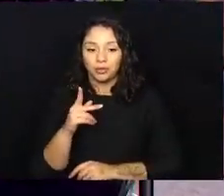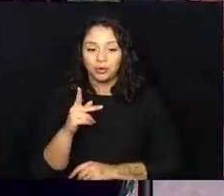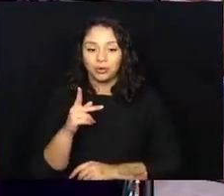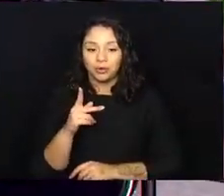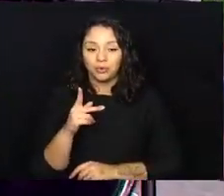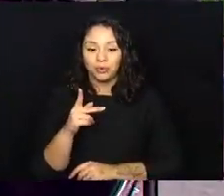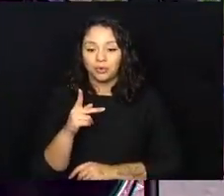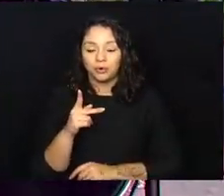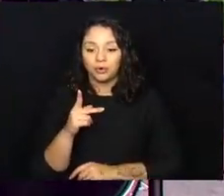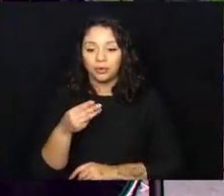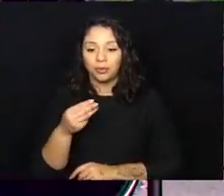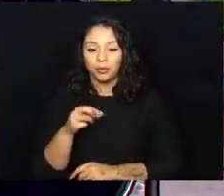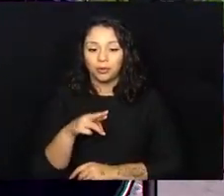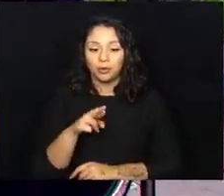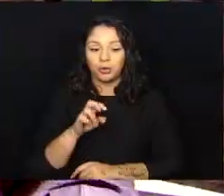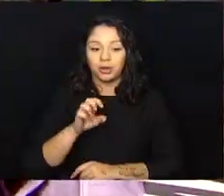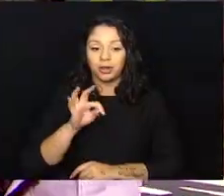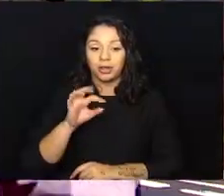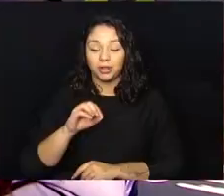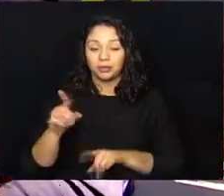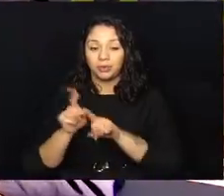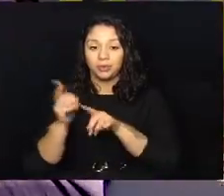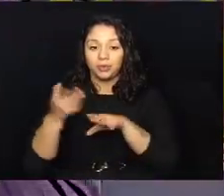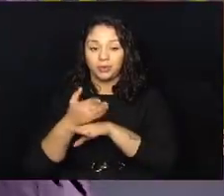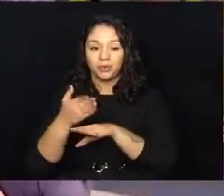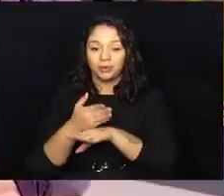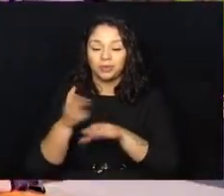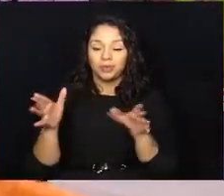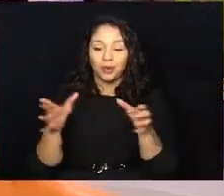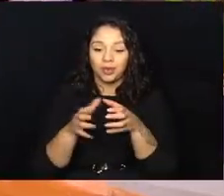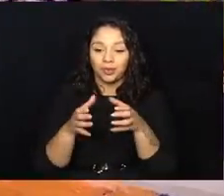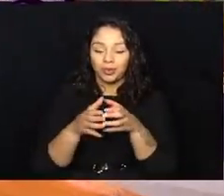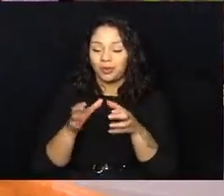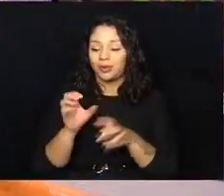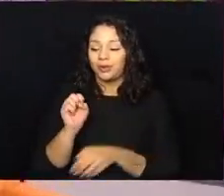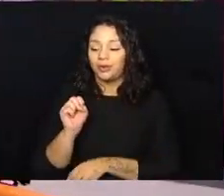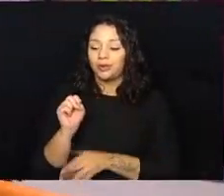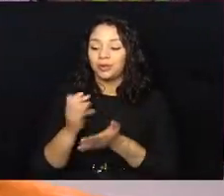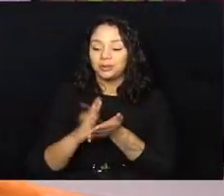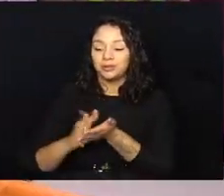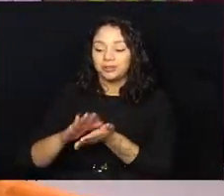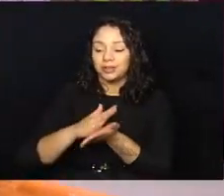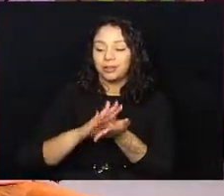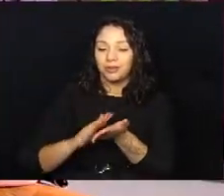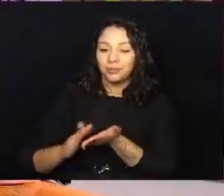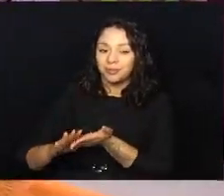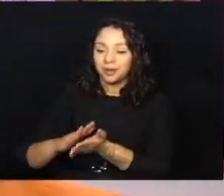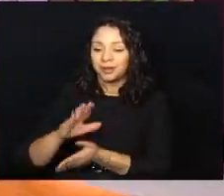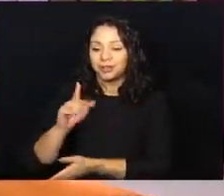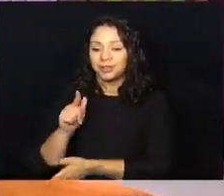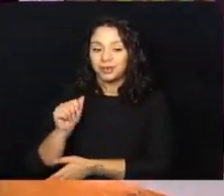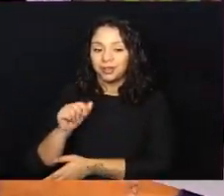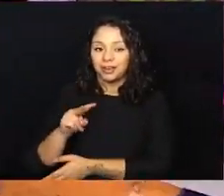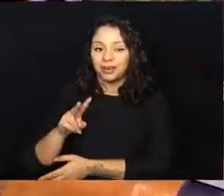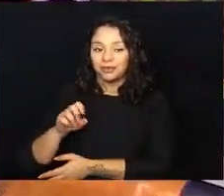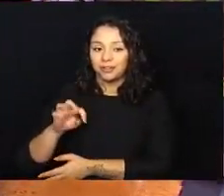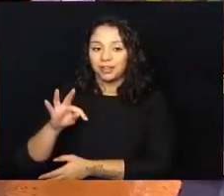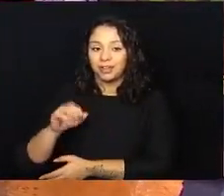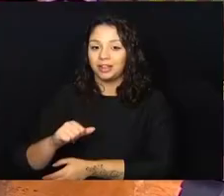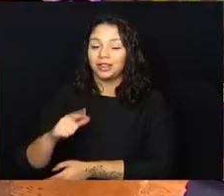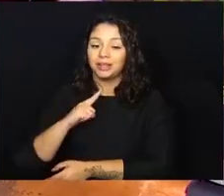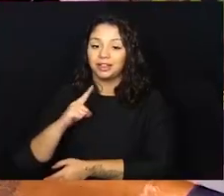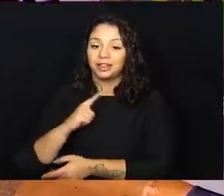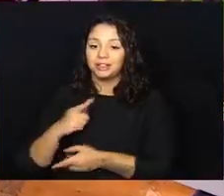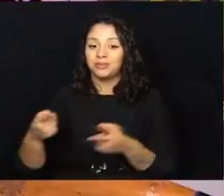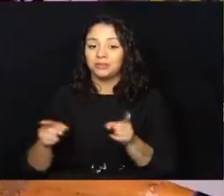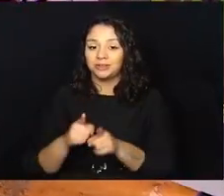Filho, conhecido como Pezão, e dos integrantes do tradicional grupo Samba de Gaveta, que trouxeram um repertório